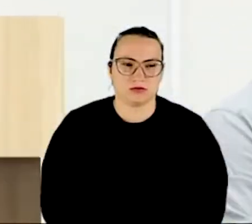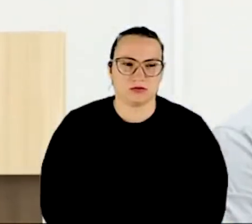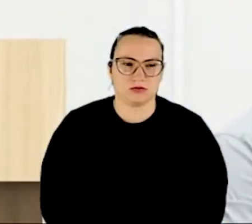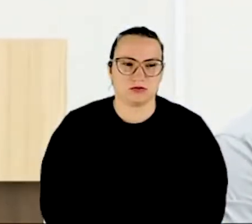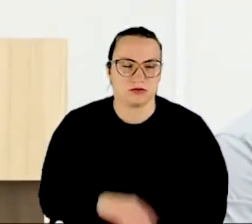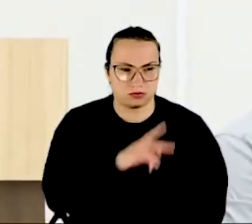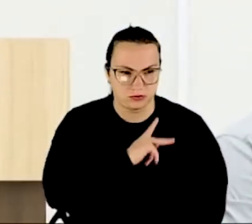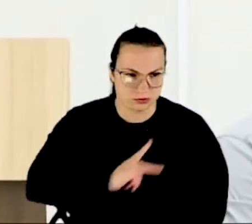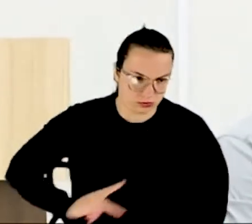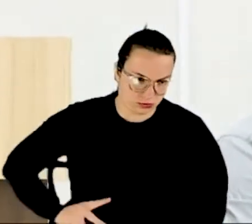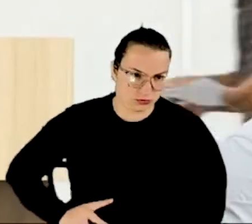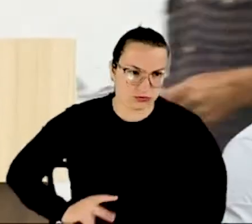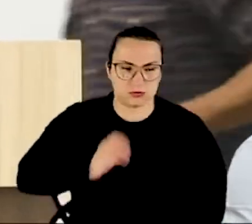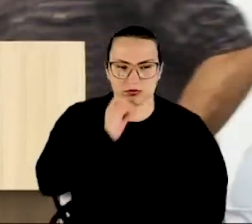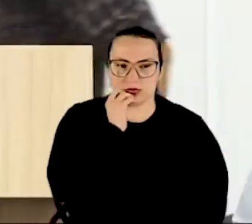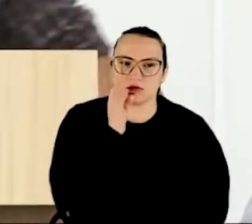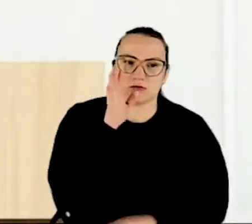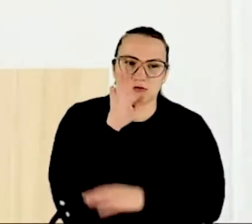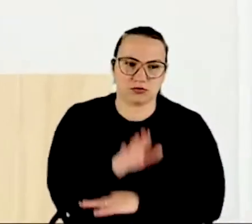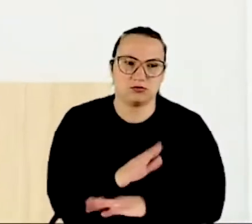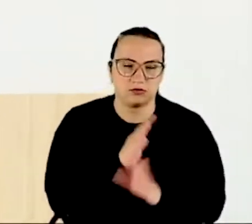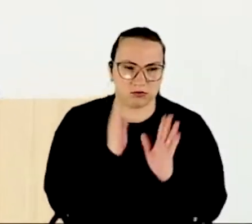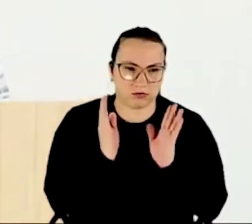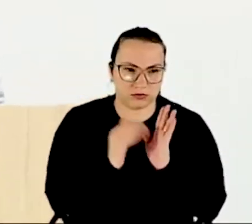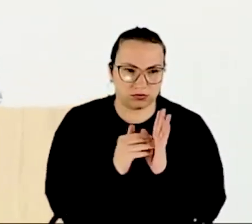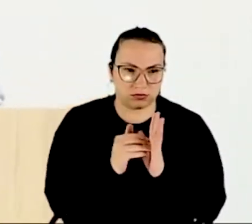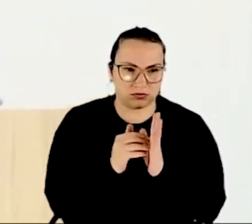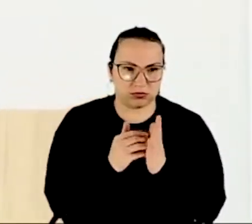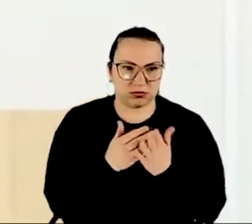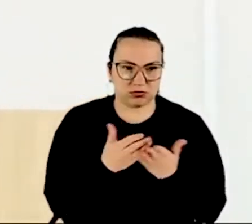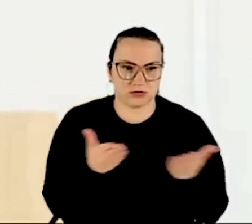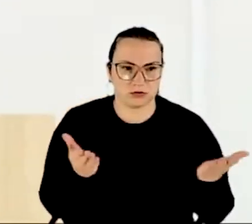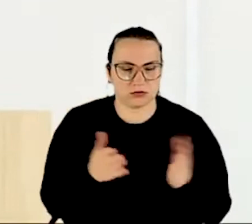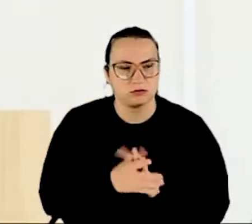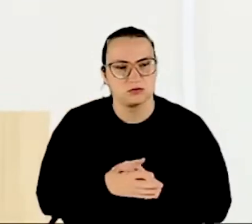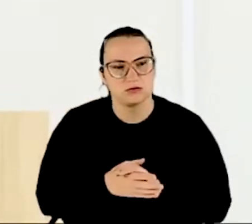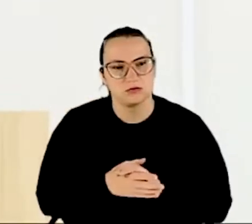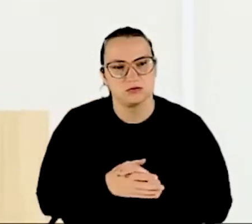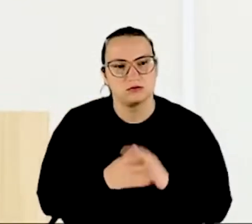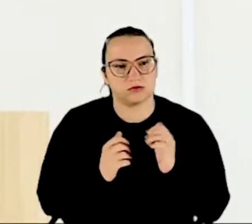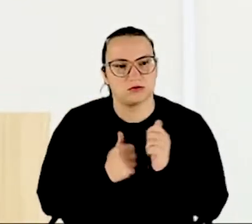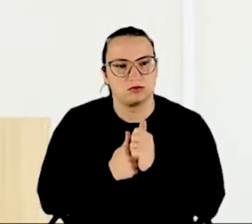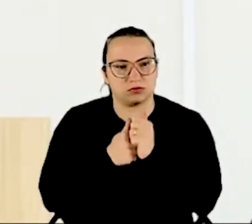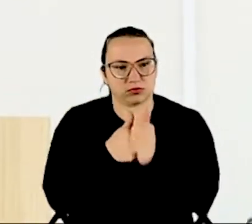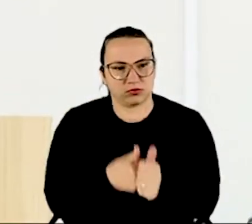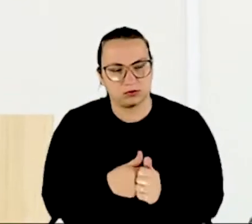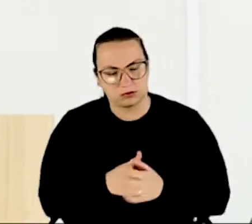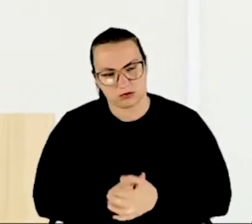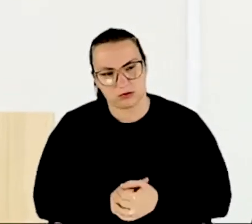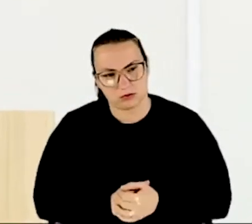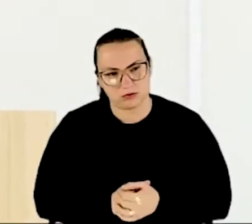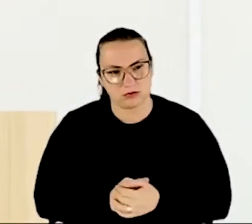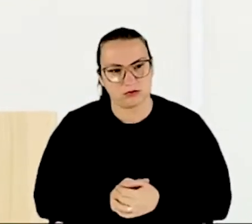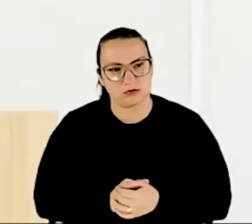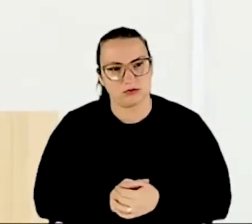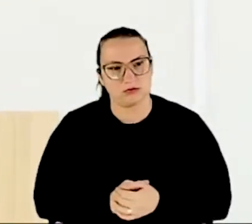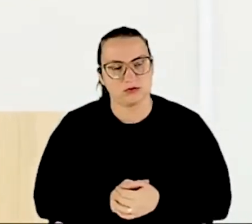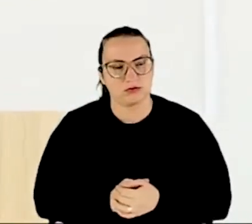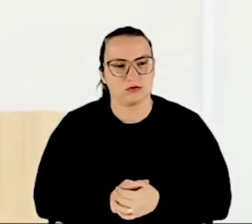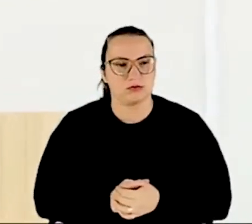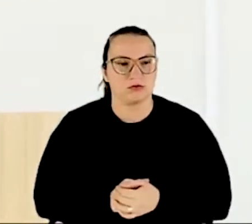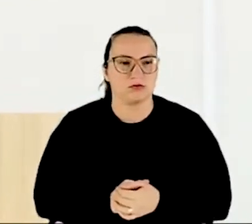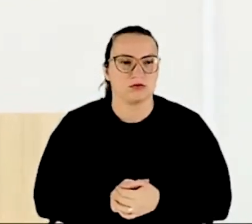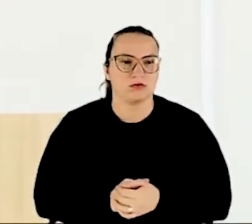Senhor presidente, boa tarde aos nobres colegas vereadores, público que está nos acompanhando, e desejar a Lume aí que